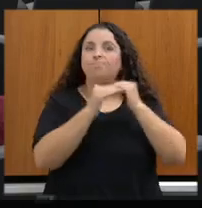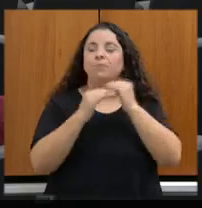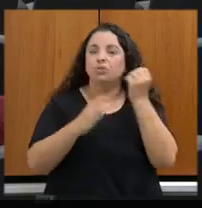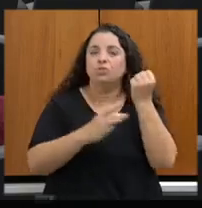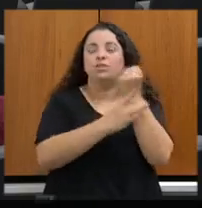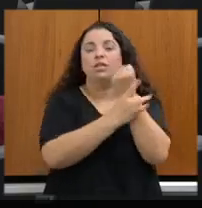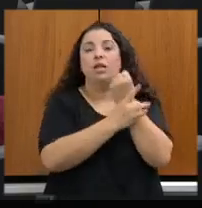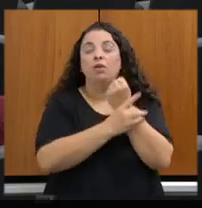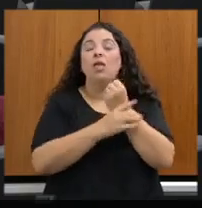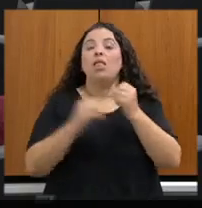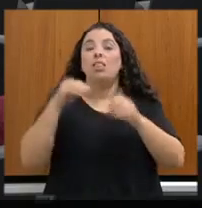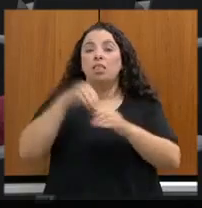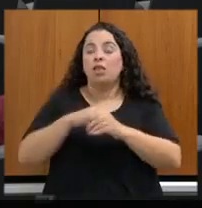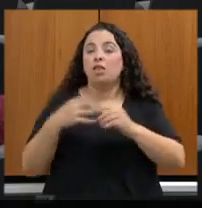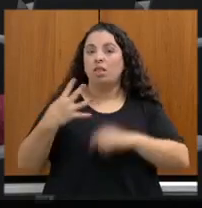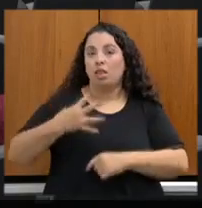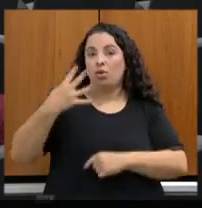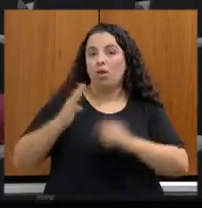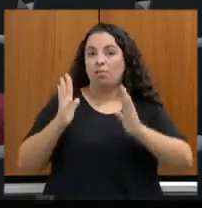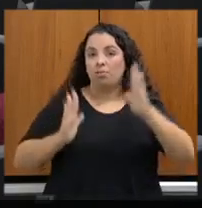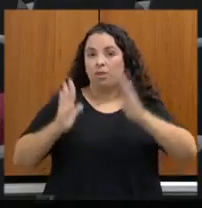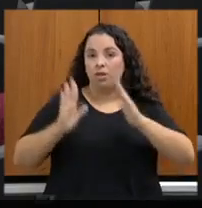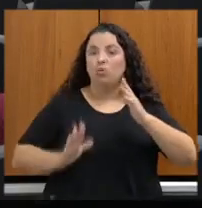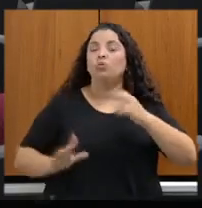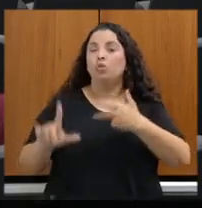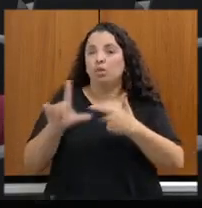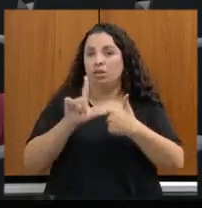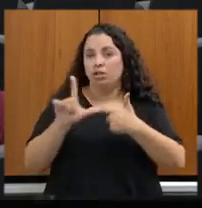Legislativa Ordinária da 19ª Legislatura.